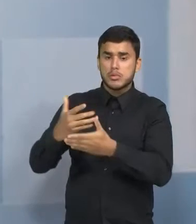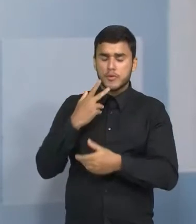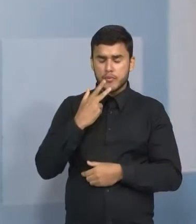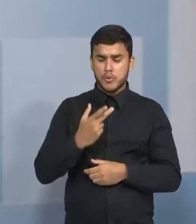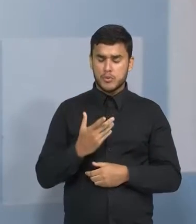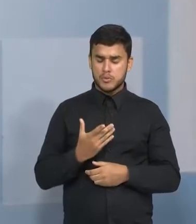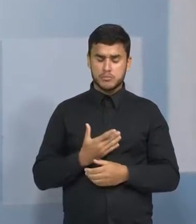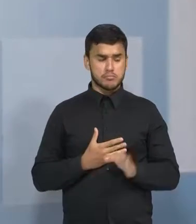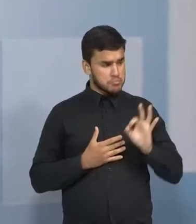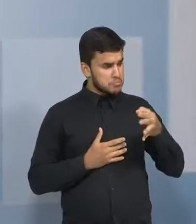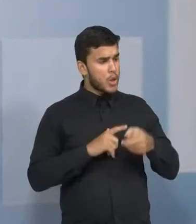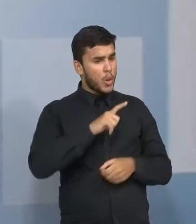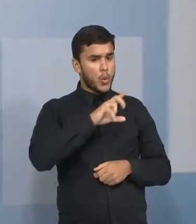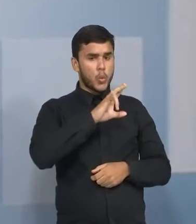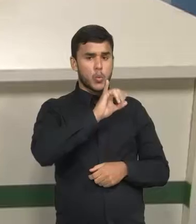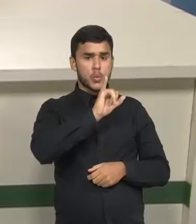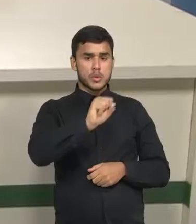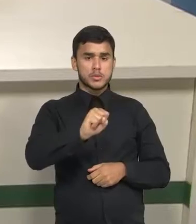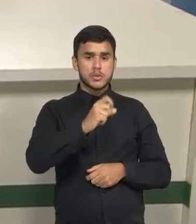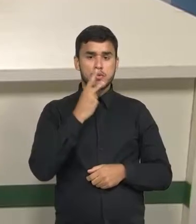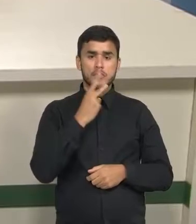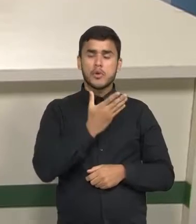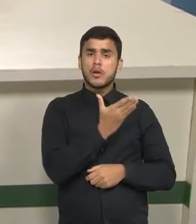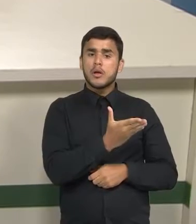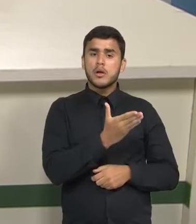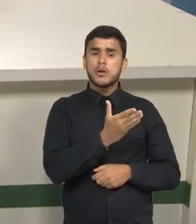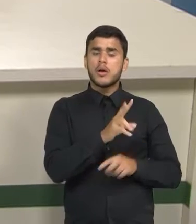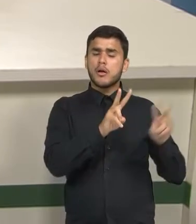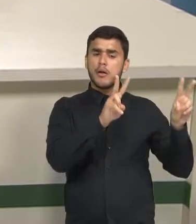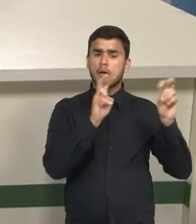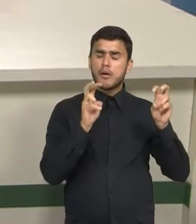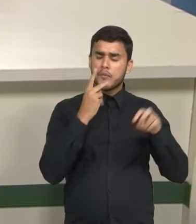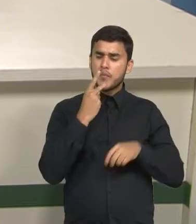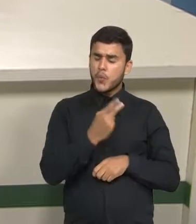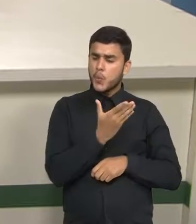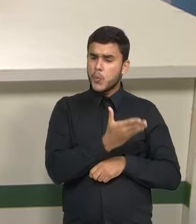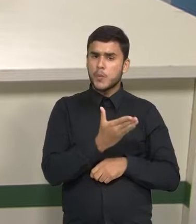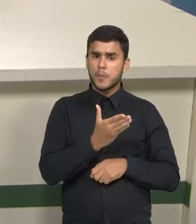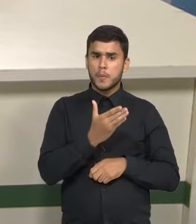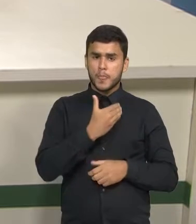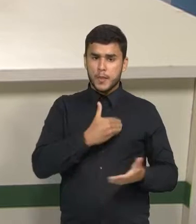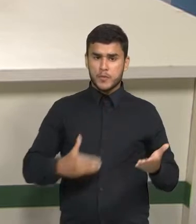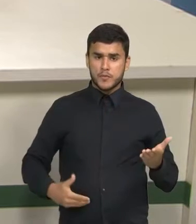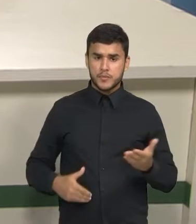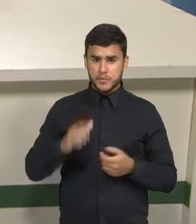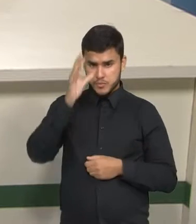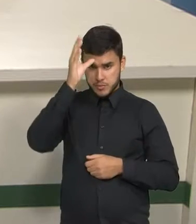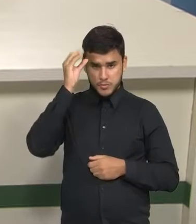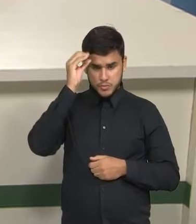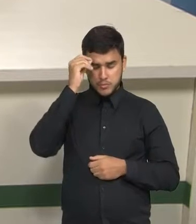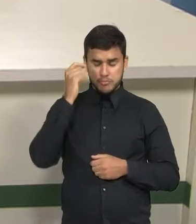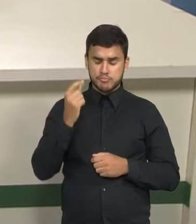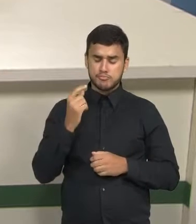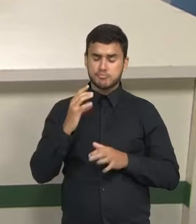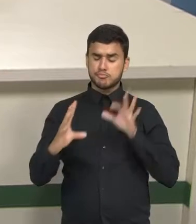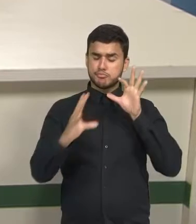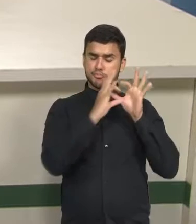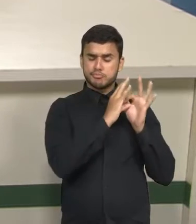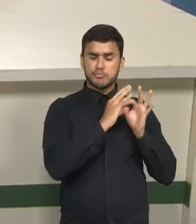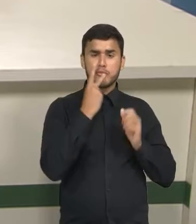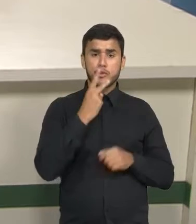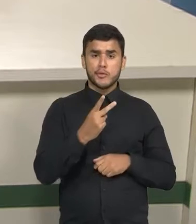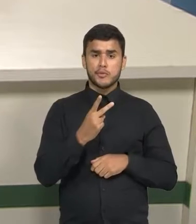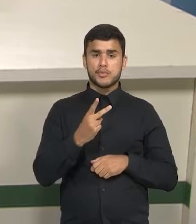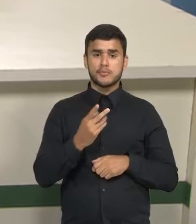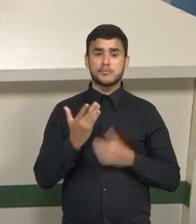Fecirucci, ele falou em outro problema, que é a questão do que pode, o que não pode o governador. Pois vamos voltar para o início. Vamos supor que